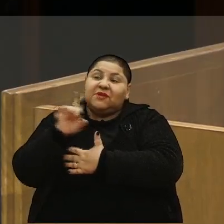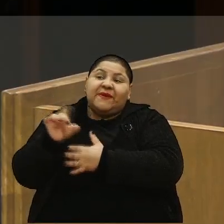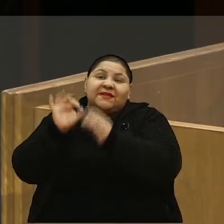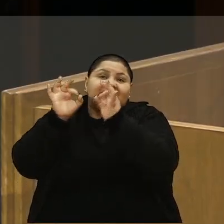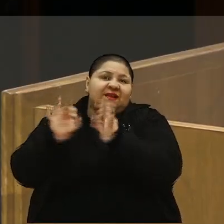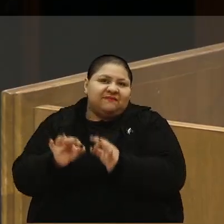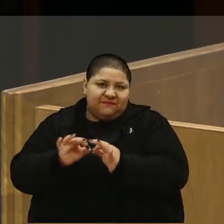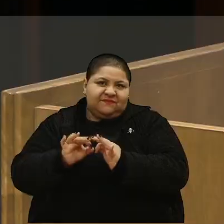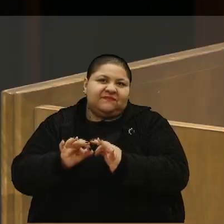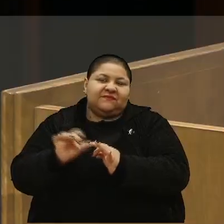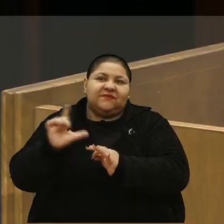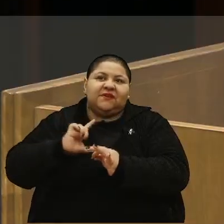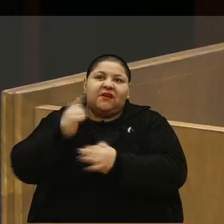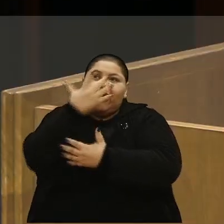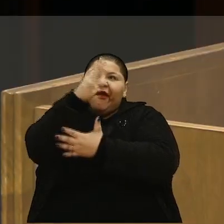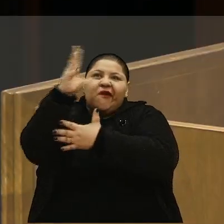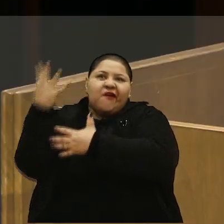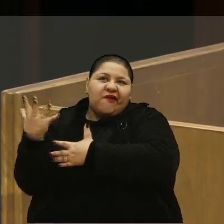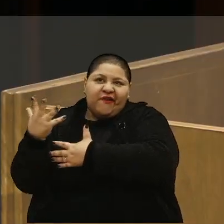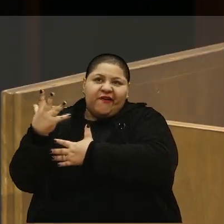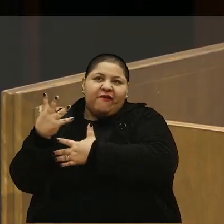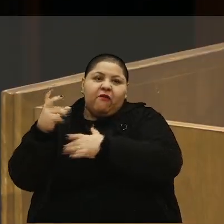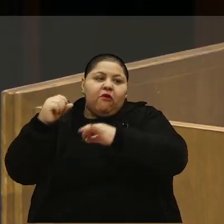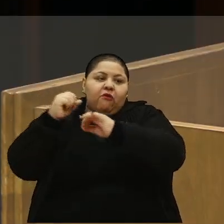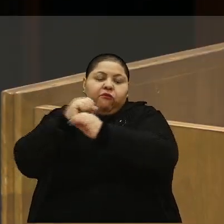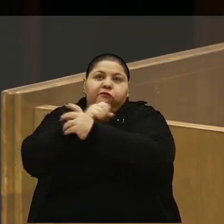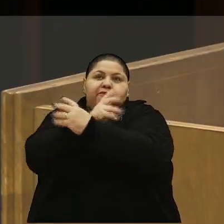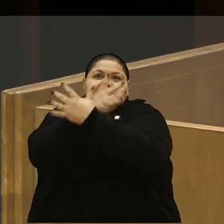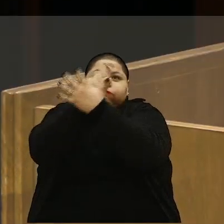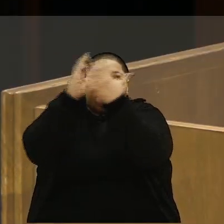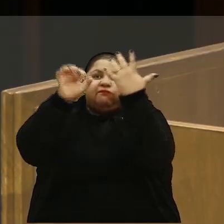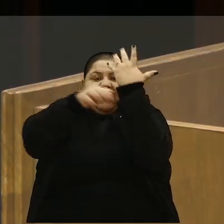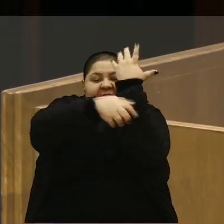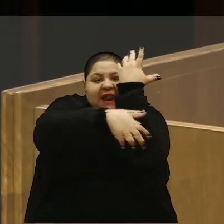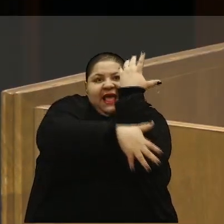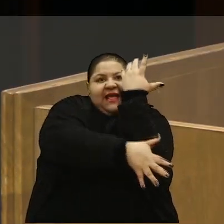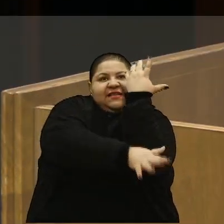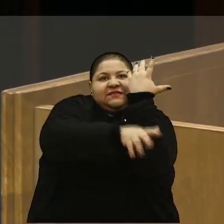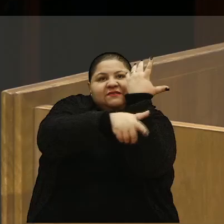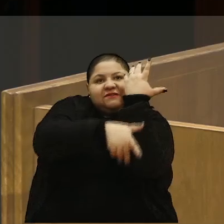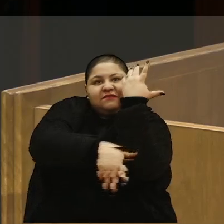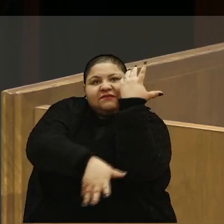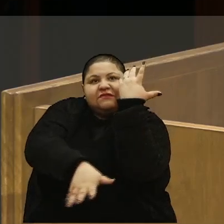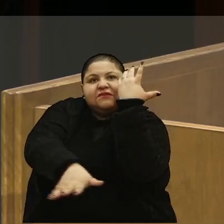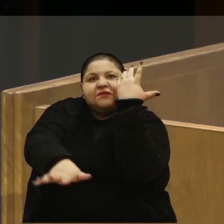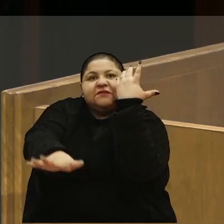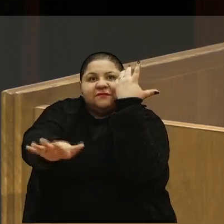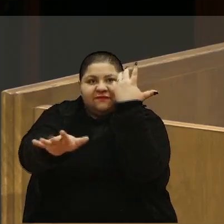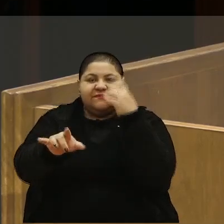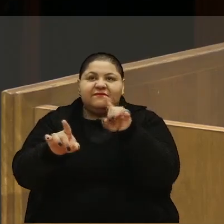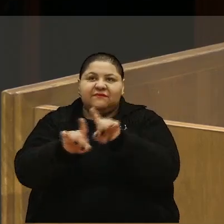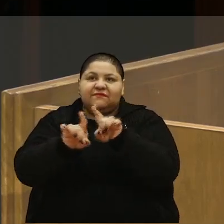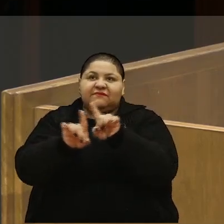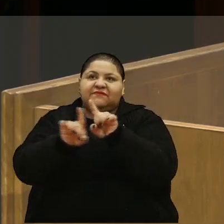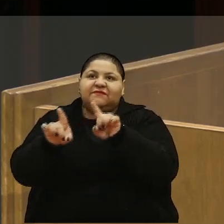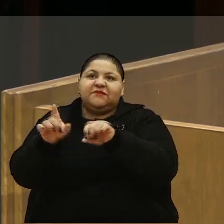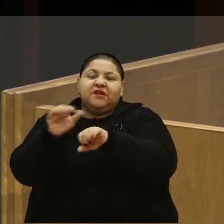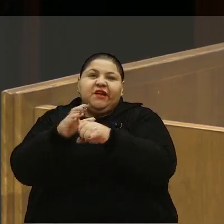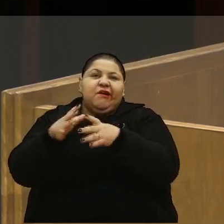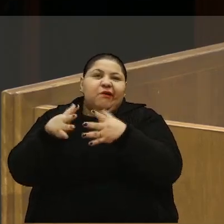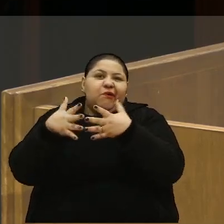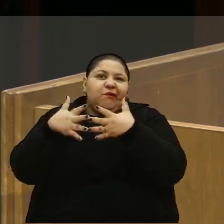apropriada. Porque tem árvores que criam vastas ali a raiz e acaba expandindo, acaba destruindo com